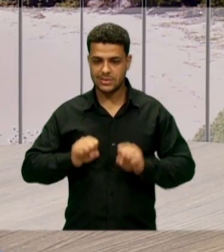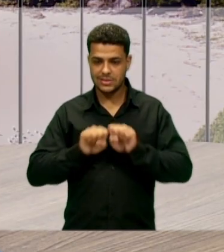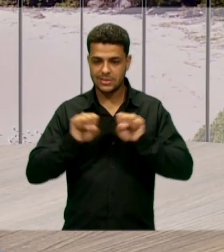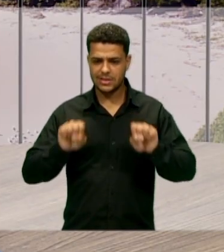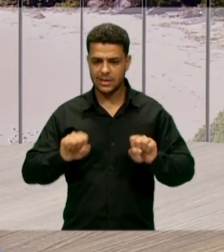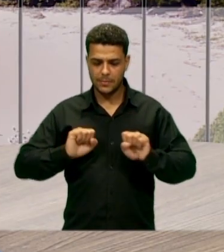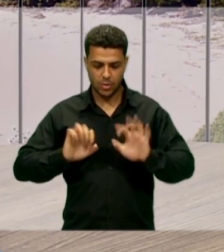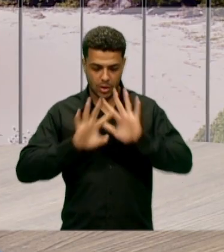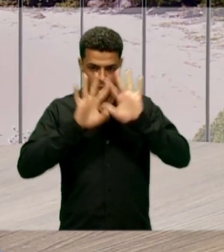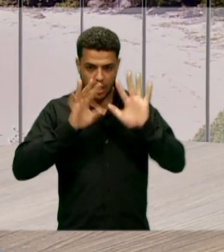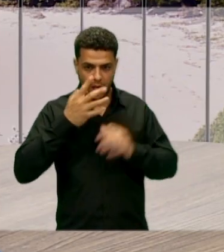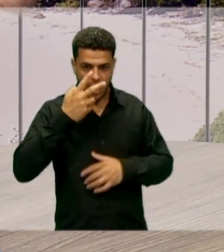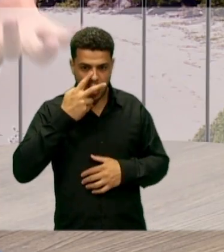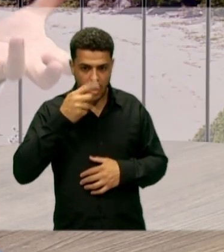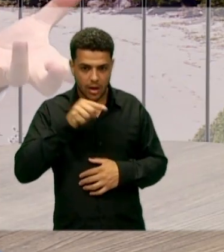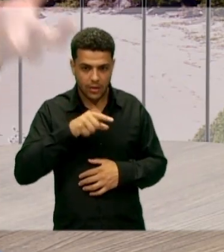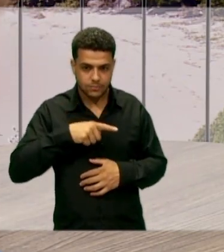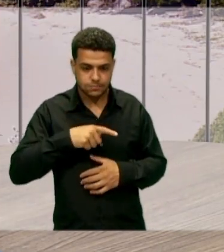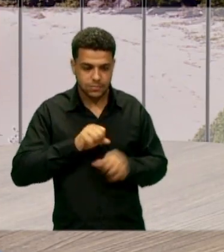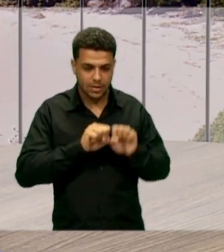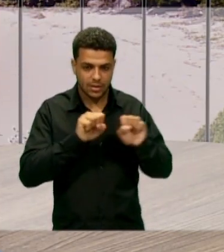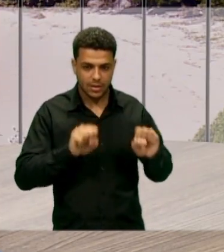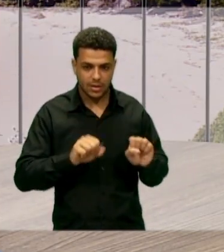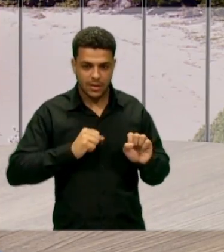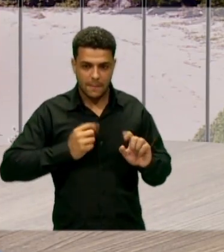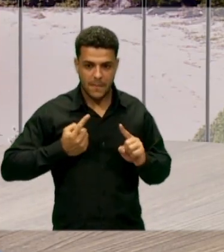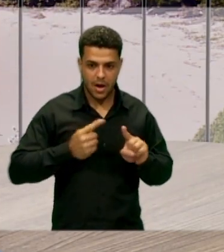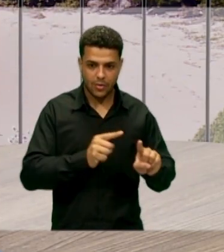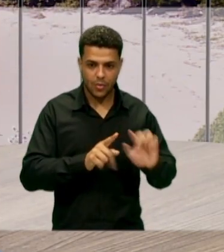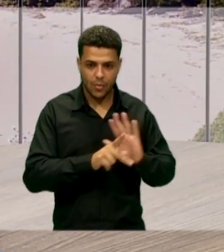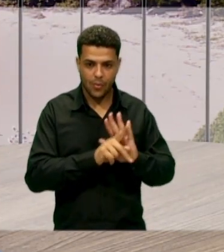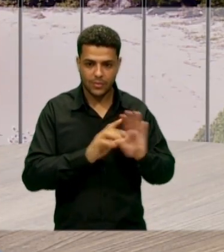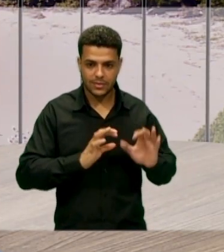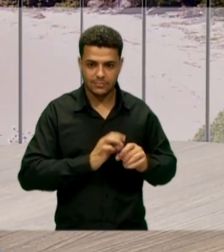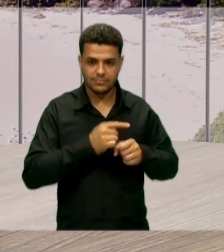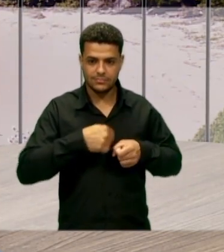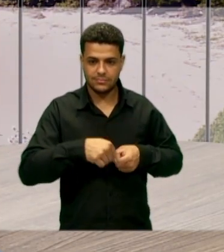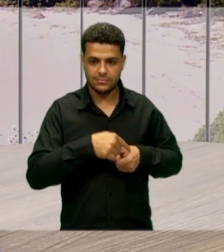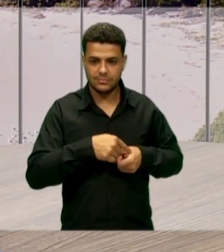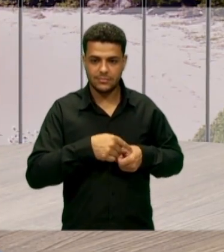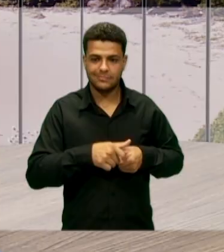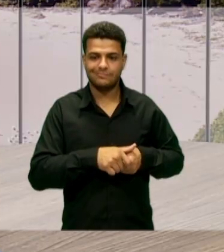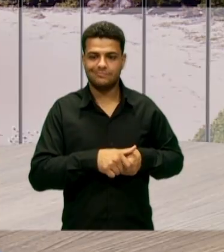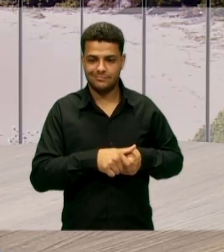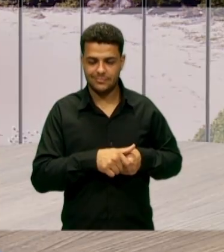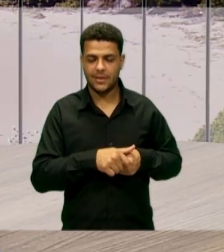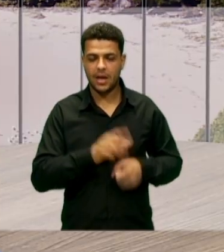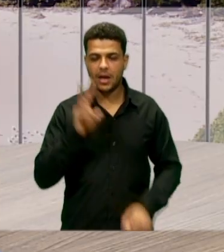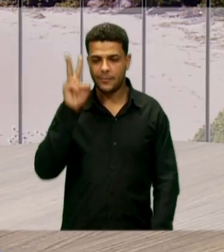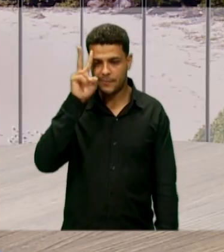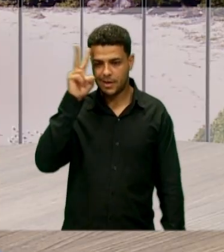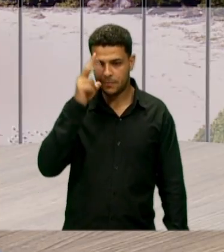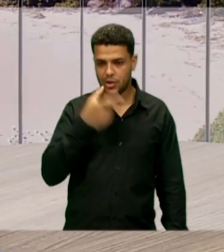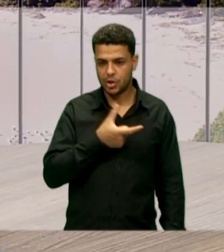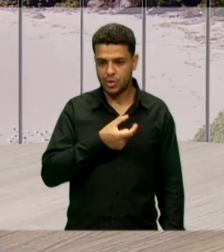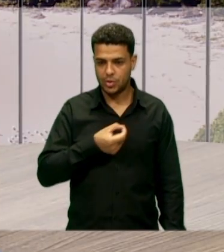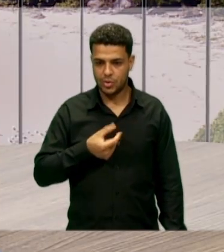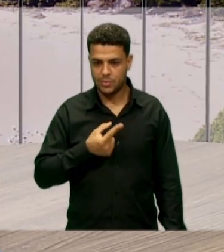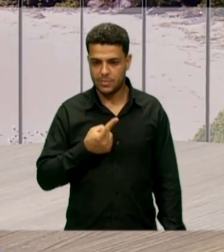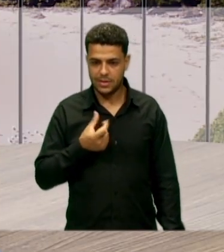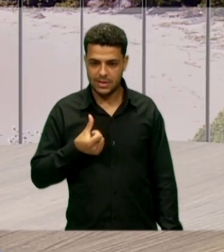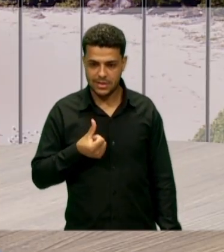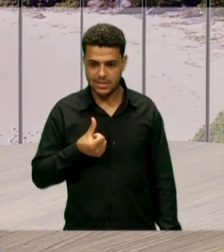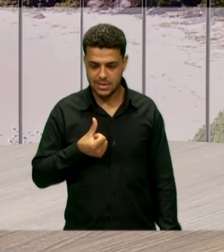volta a enxergar o tumor como um agressor, e o sistema imunológico volta a atacar o tumor. Então, assim, ó, eu me lembro que em 2016